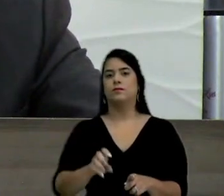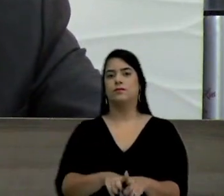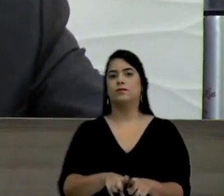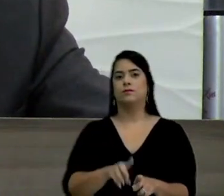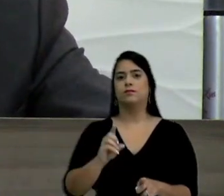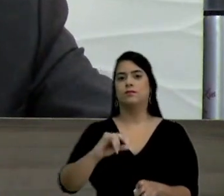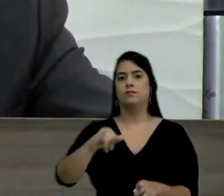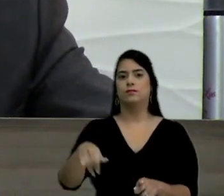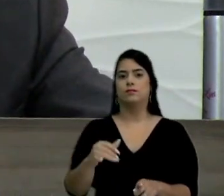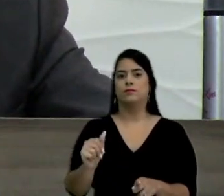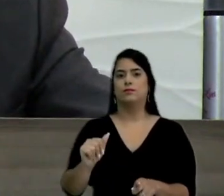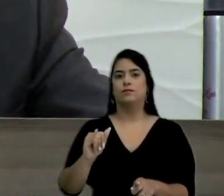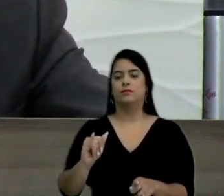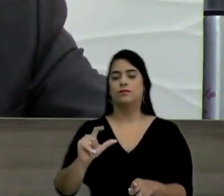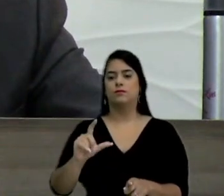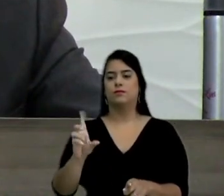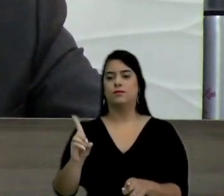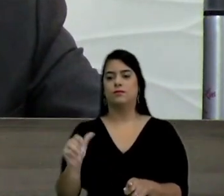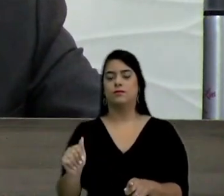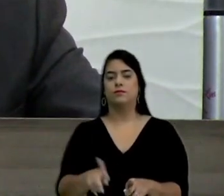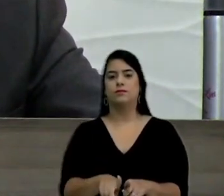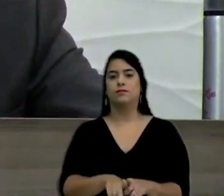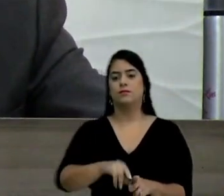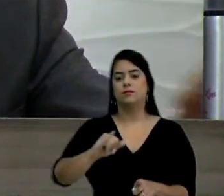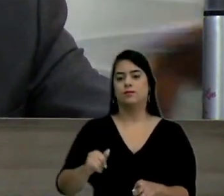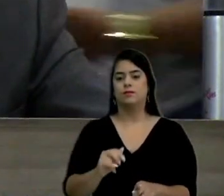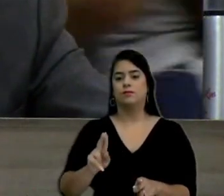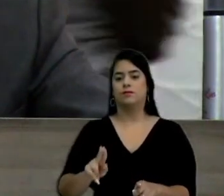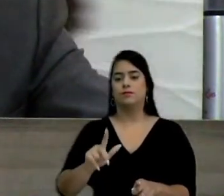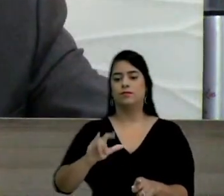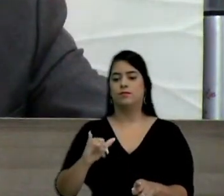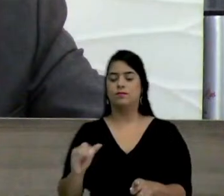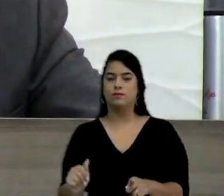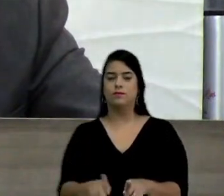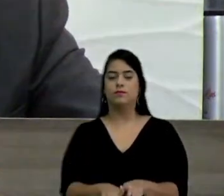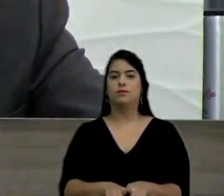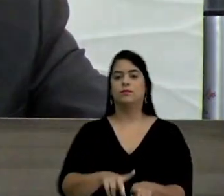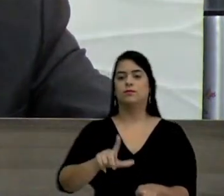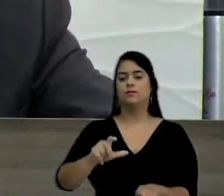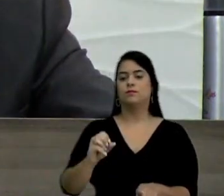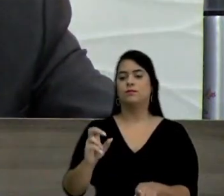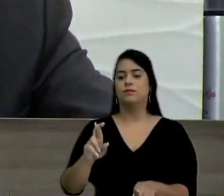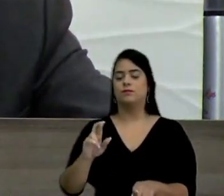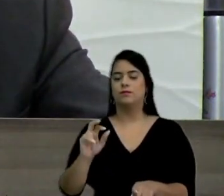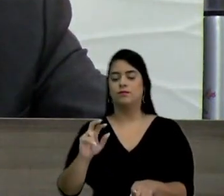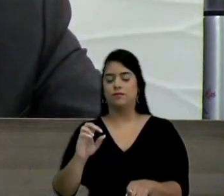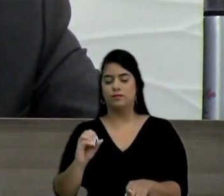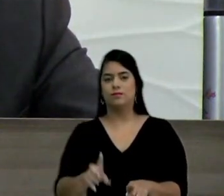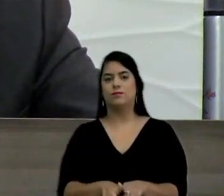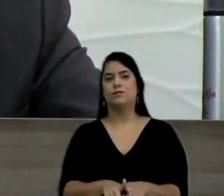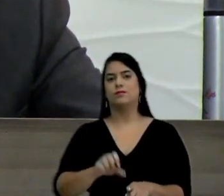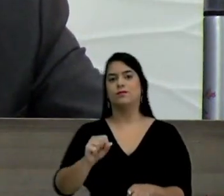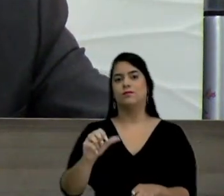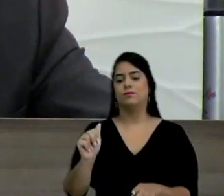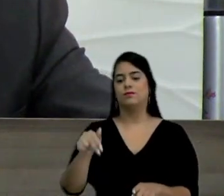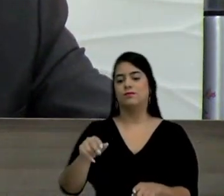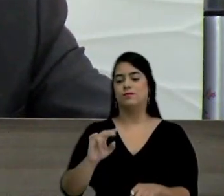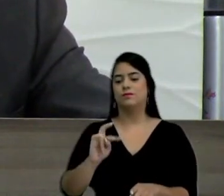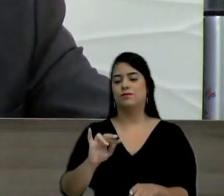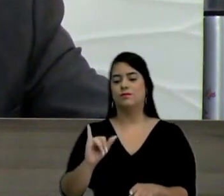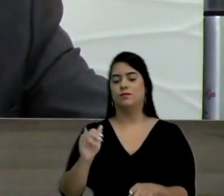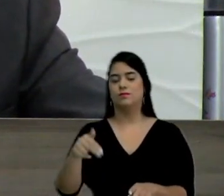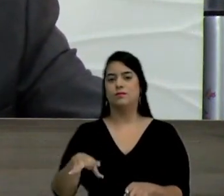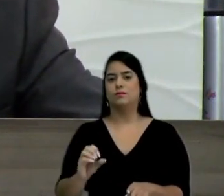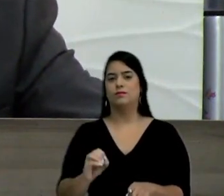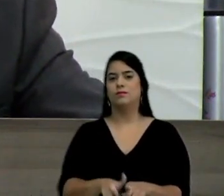da Oliveira Jú Oliveira louro Barbosa Santino mor Honório Pereira